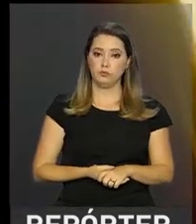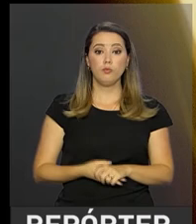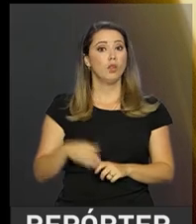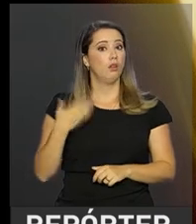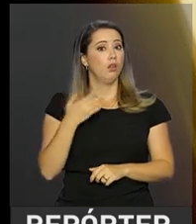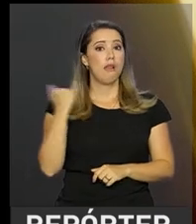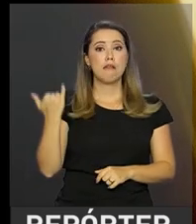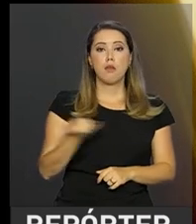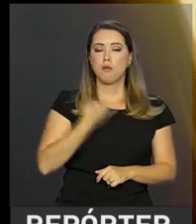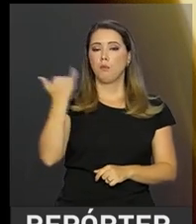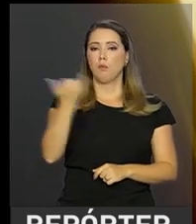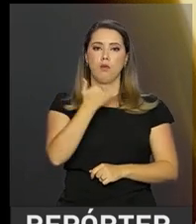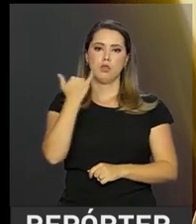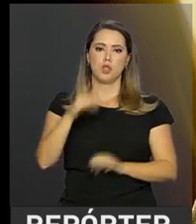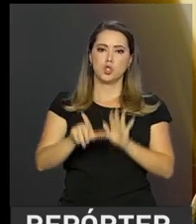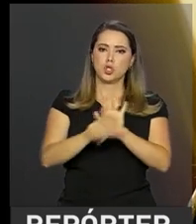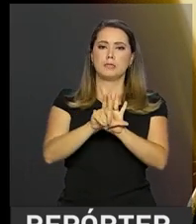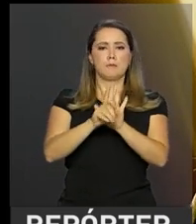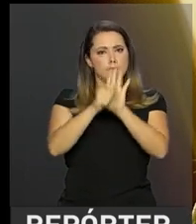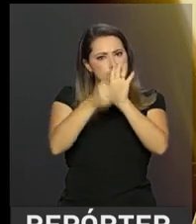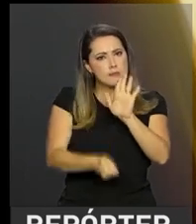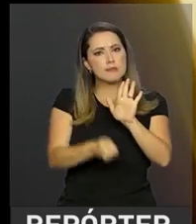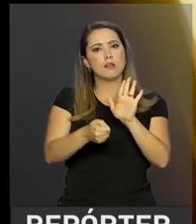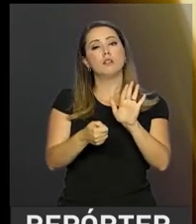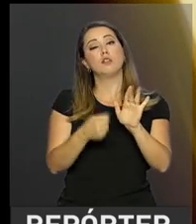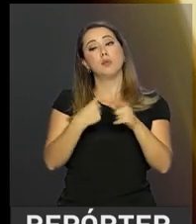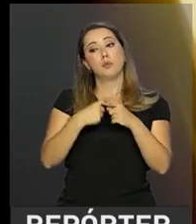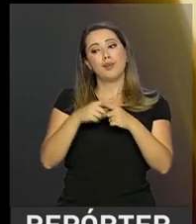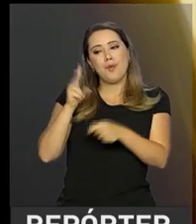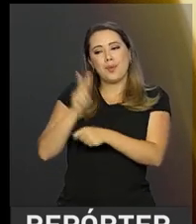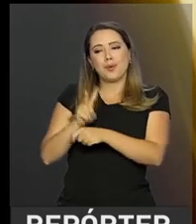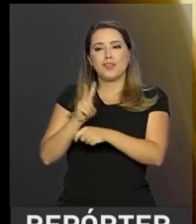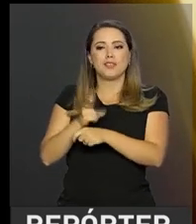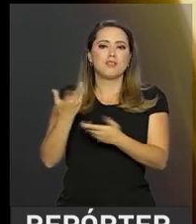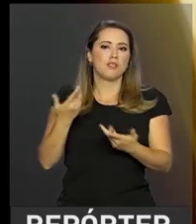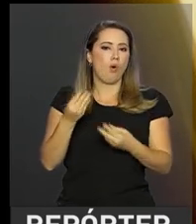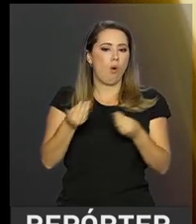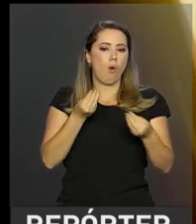essencial esse endurecimento da lei, porque eu acredito que a medida protetiva até então ela não era levada tão a sério.